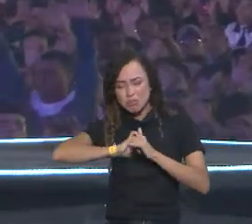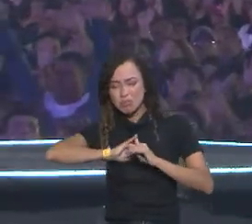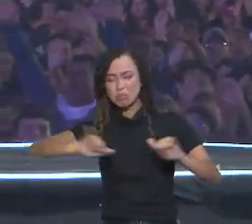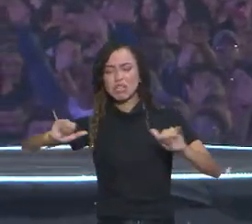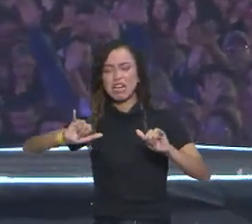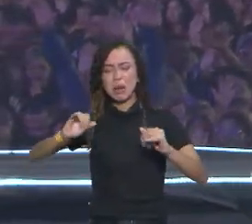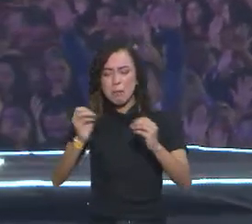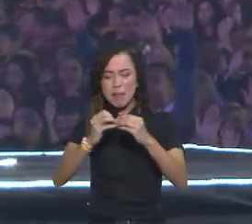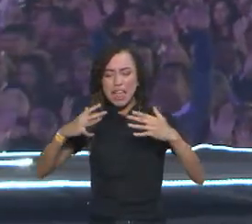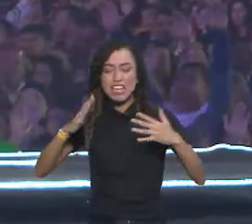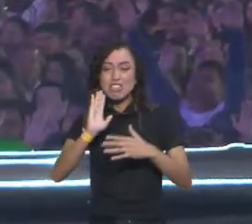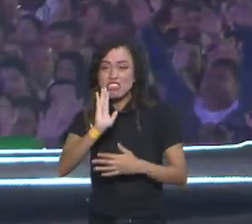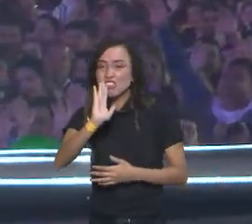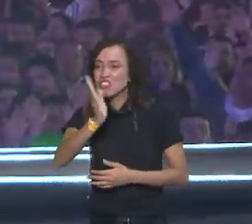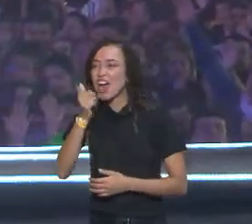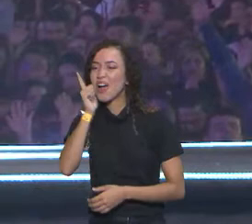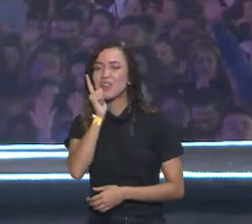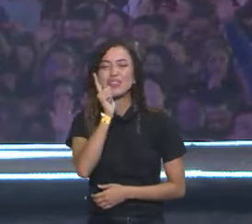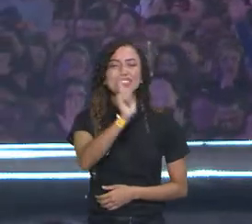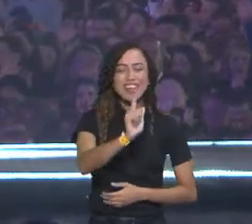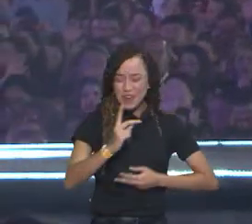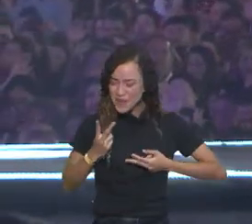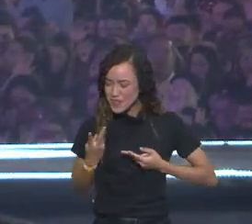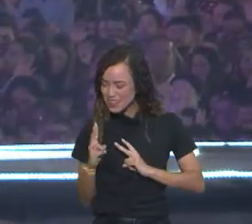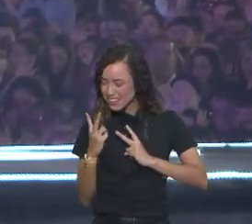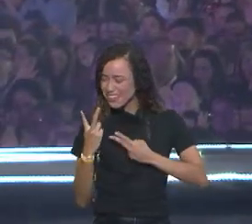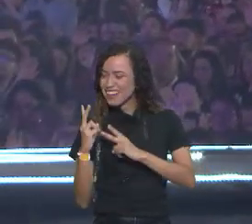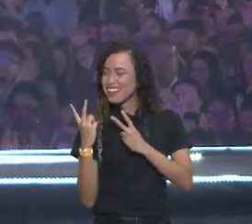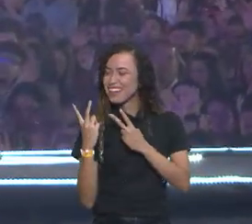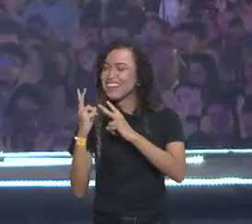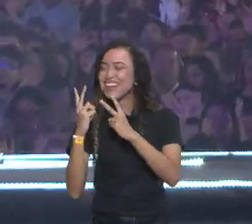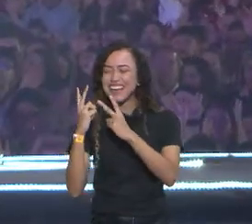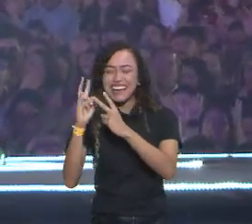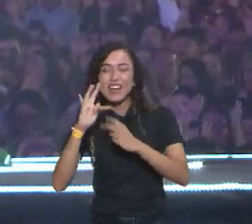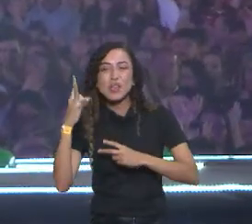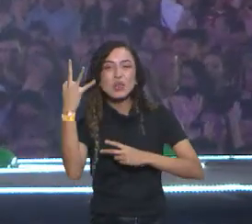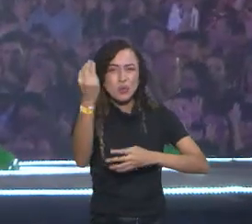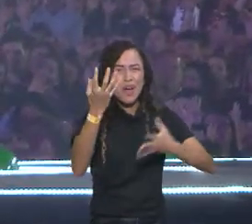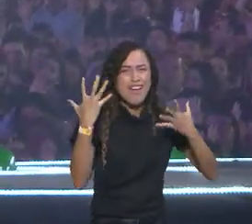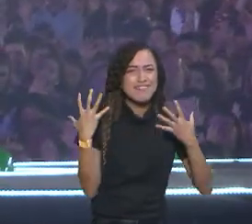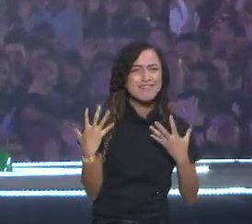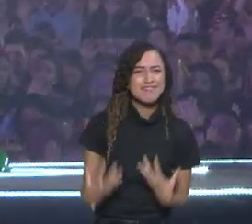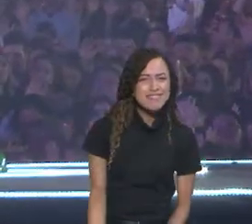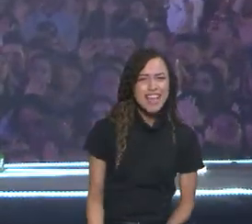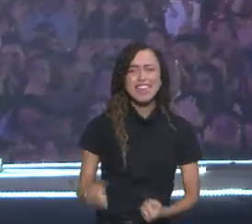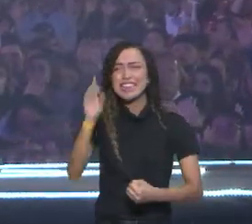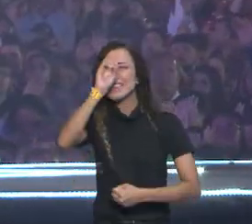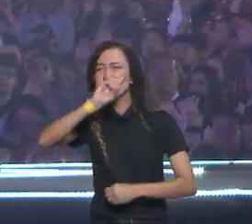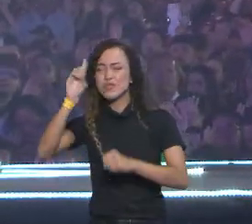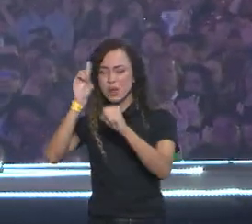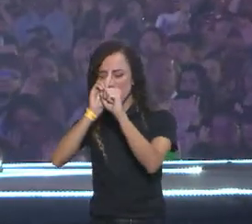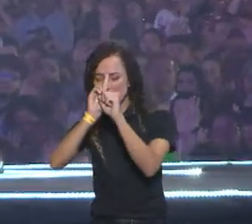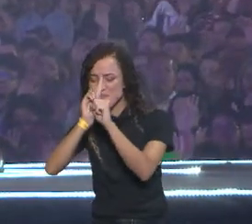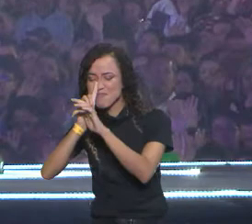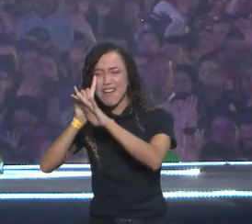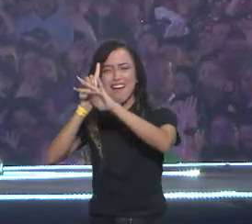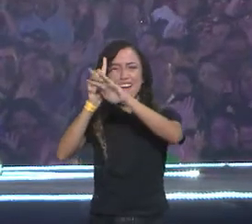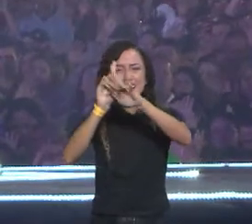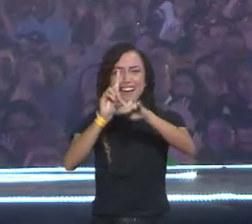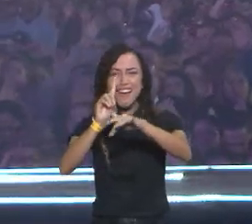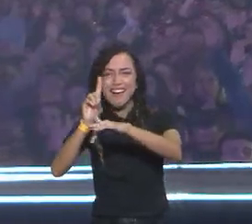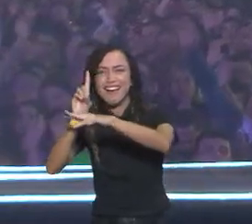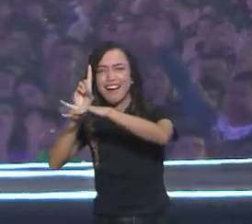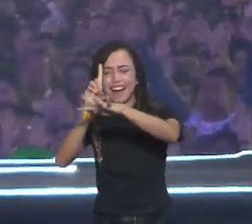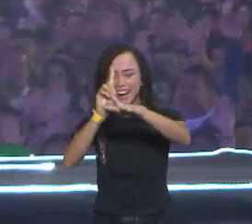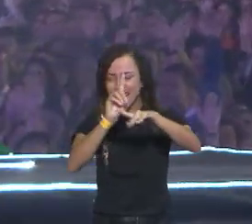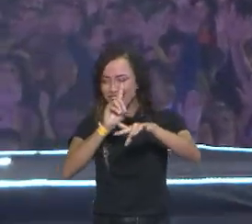chegaram a resposta já veio Toma Posse povo de Deus o que Deus está derramando sobre